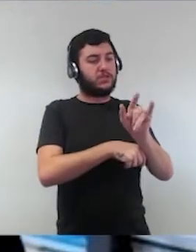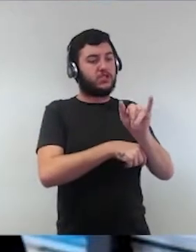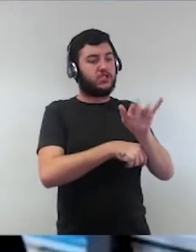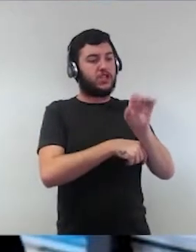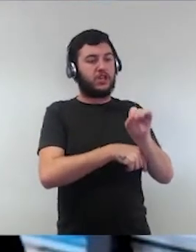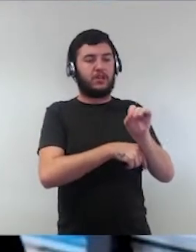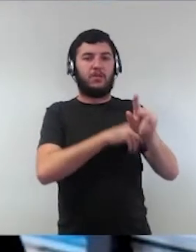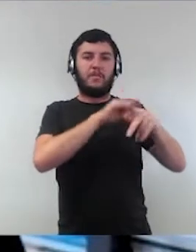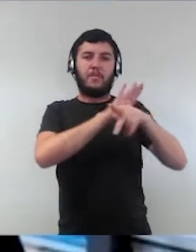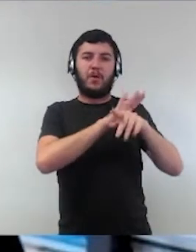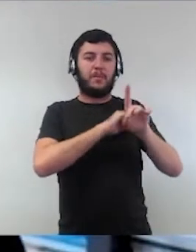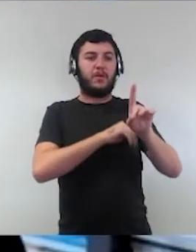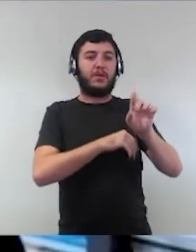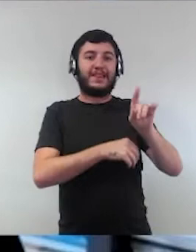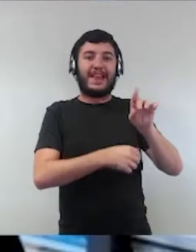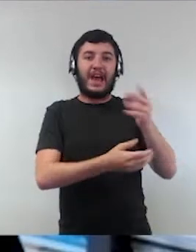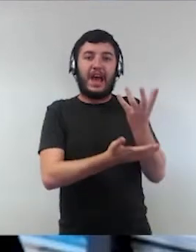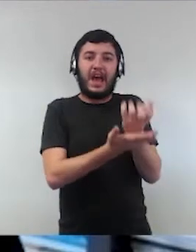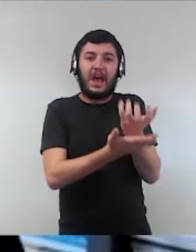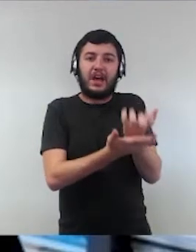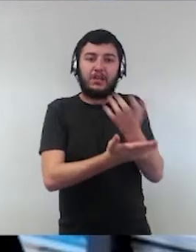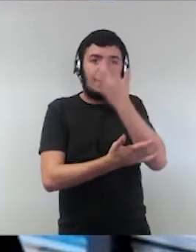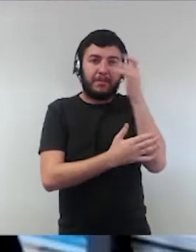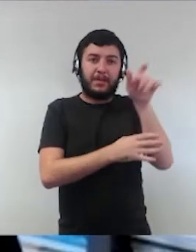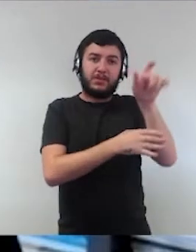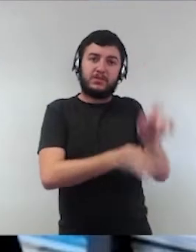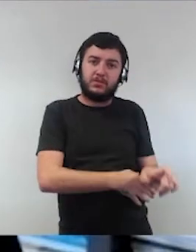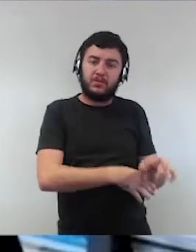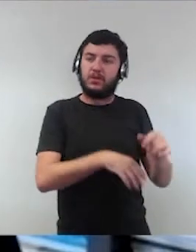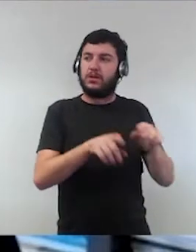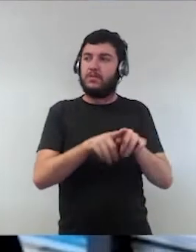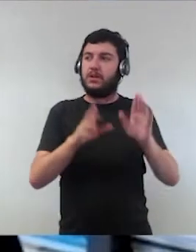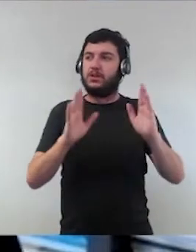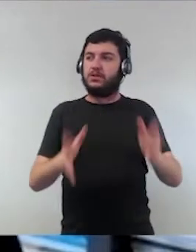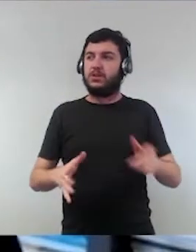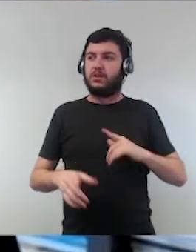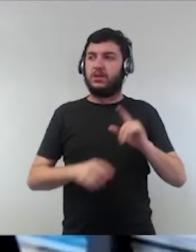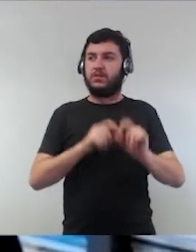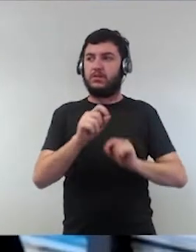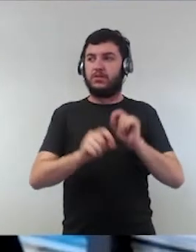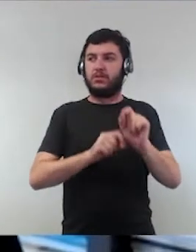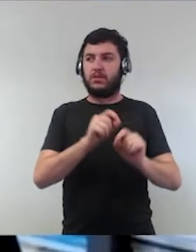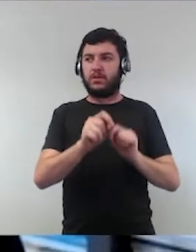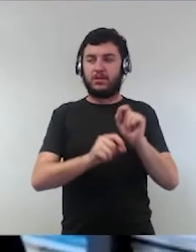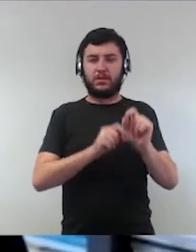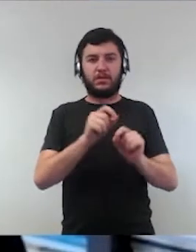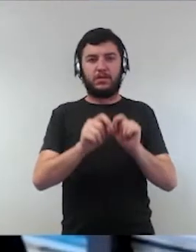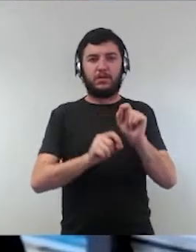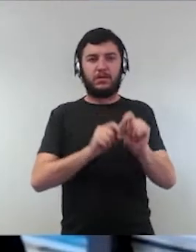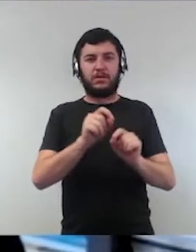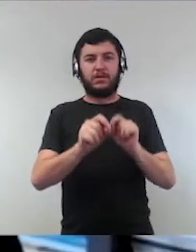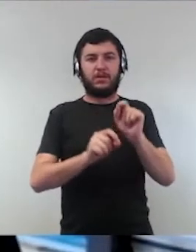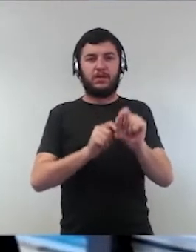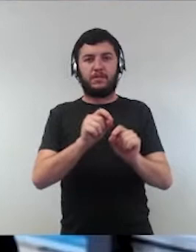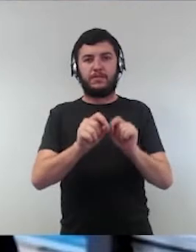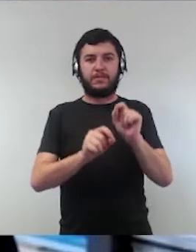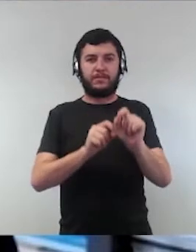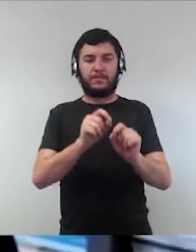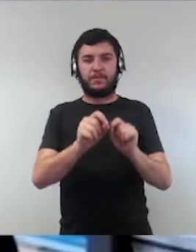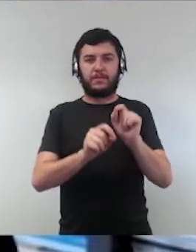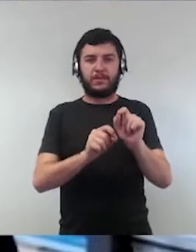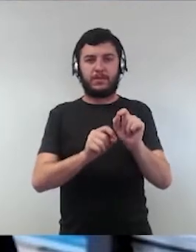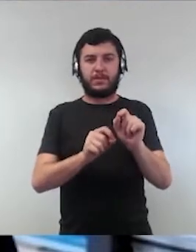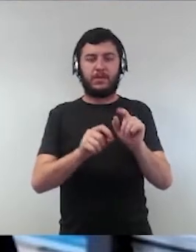dados. Tudo isso já existia na Constituição e há muitos anos, mesmo antes de haver